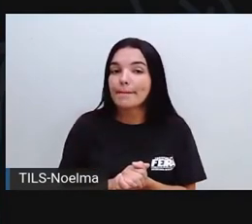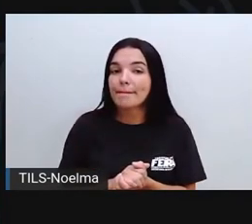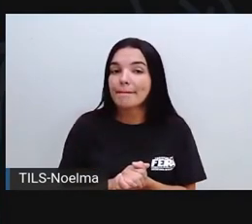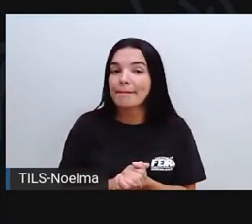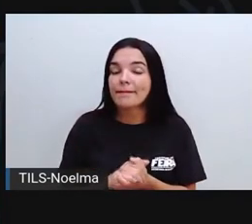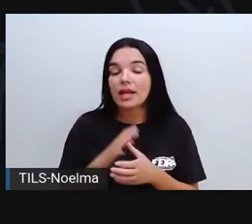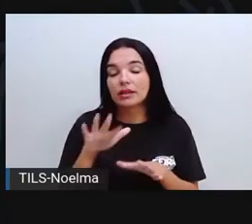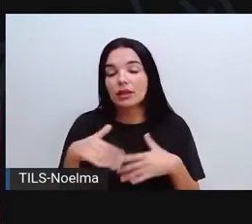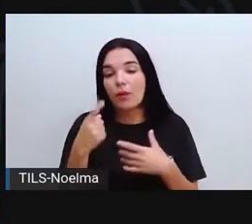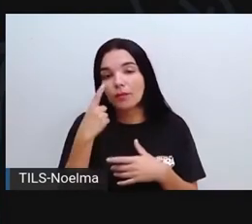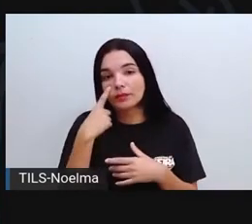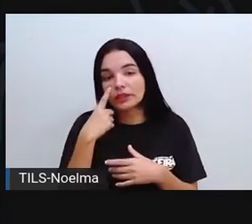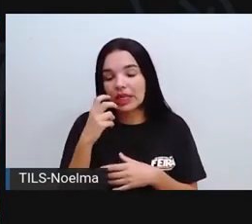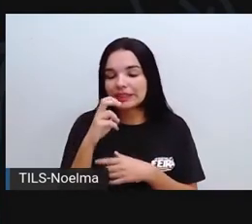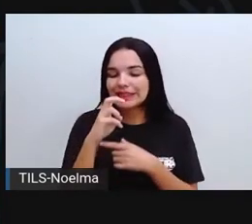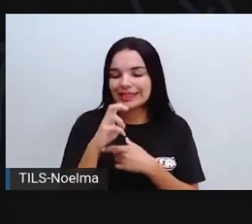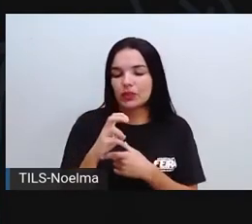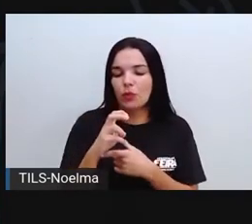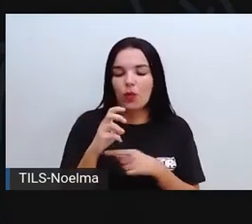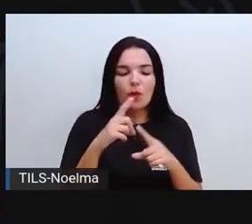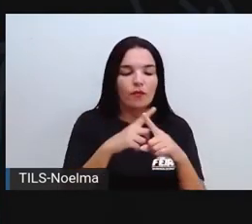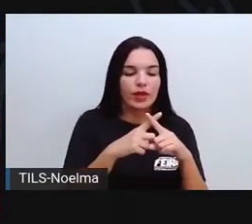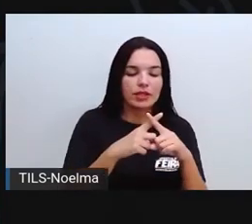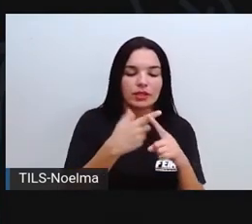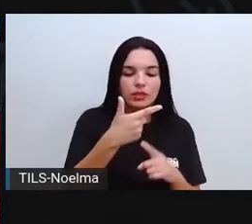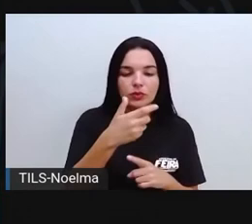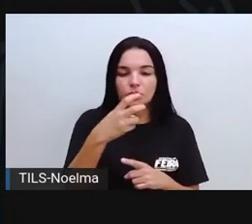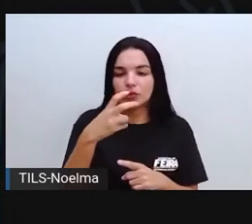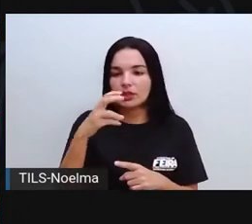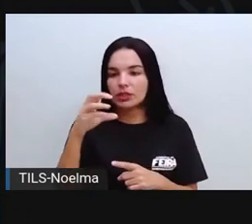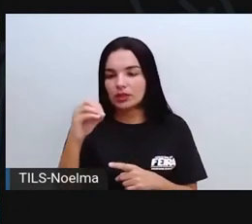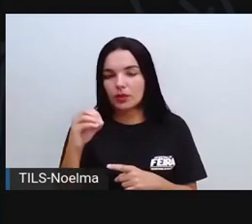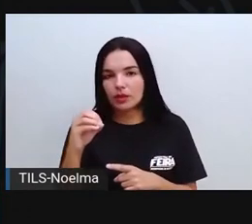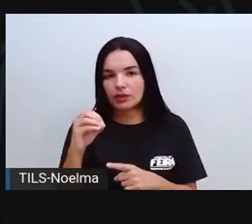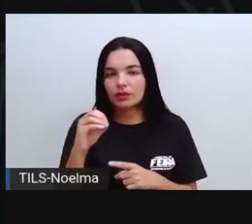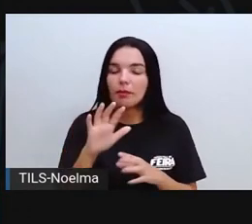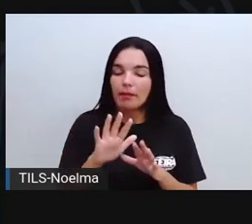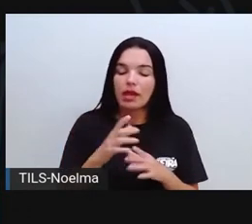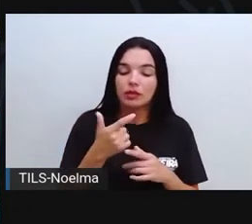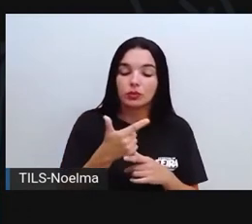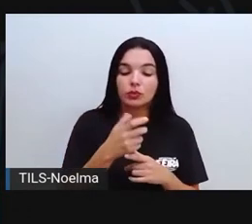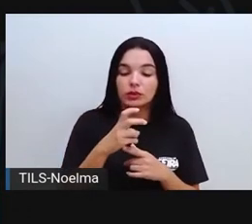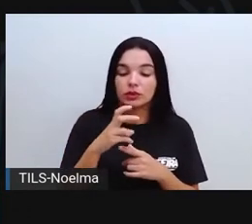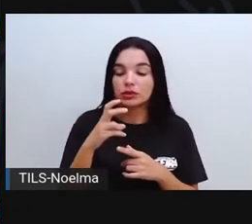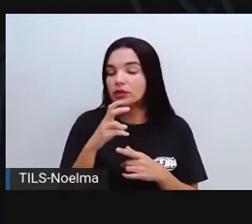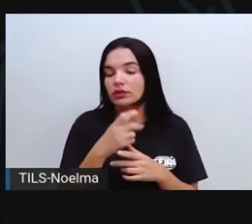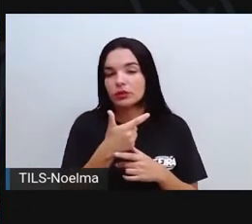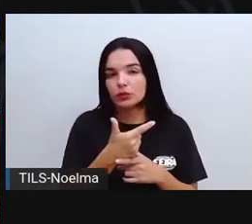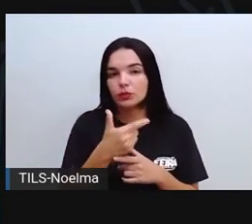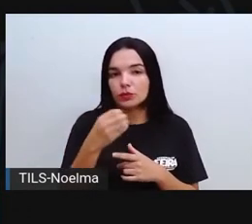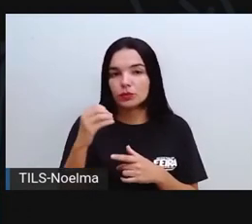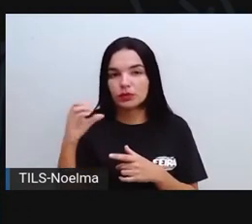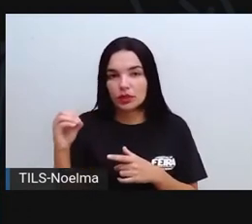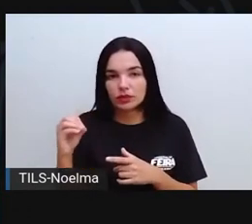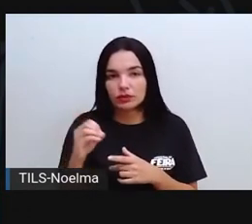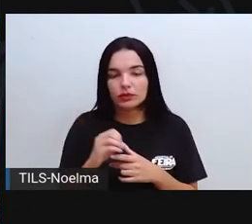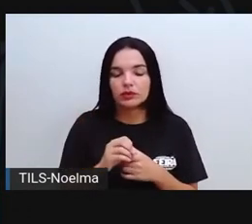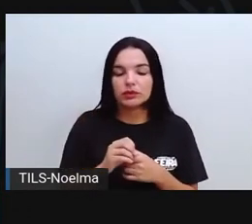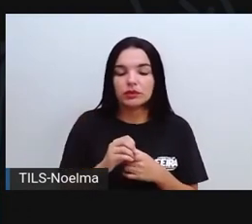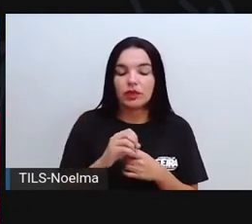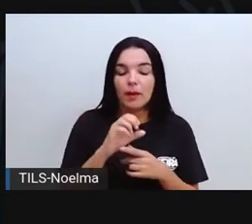observar que a gente vai precisar de cinco porque 200 mais 200 400 mais 200 e 600 mais